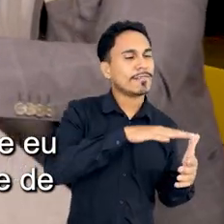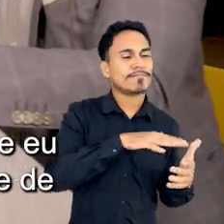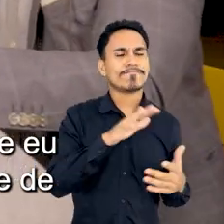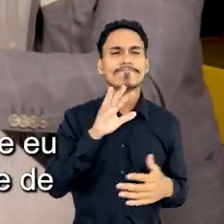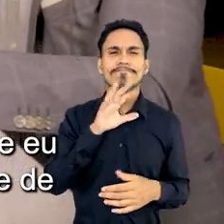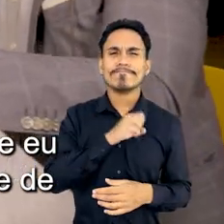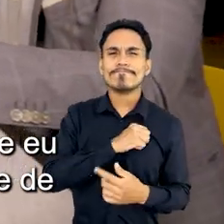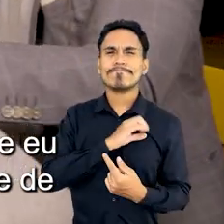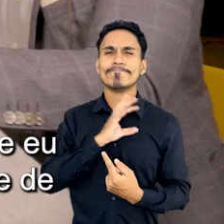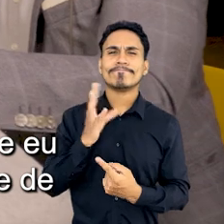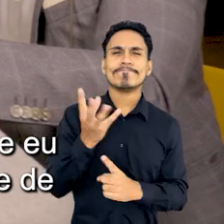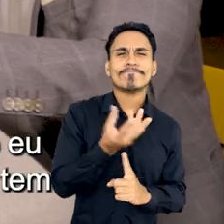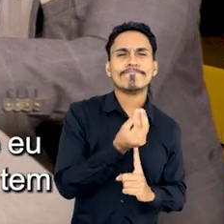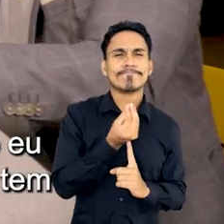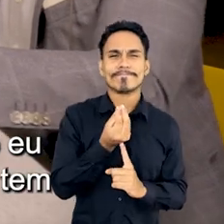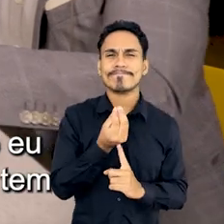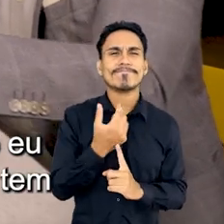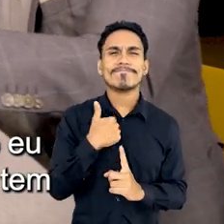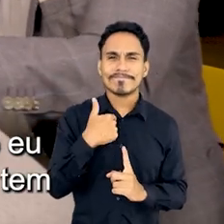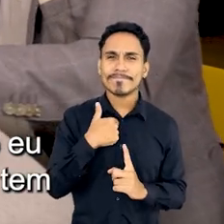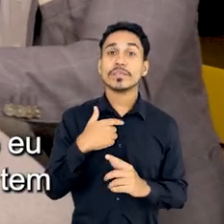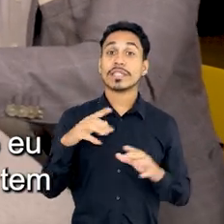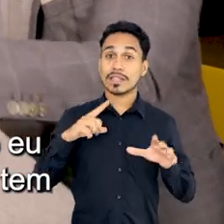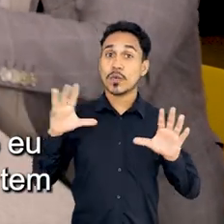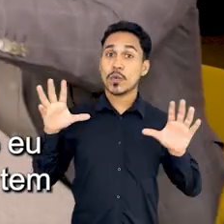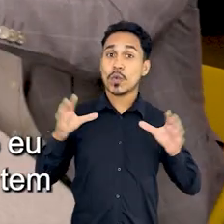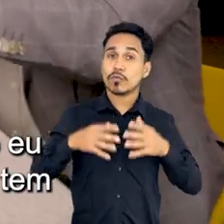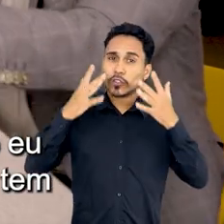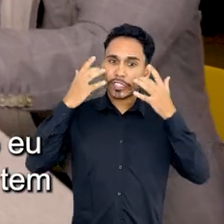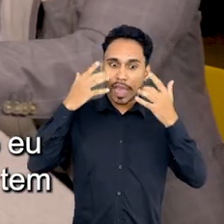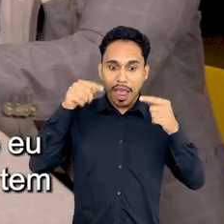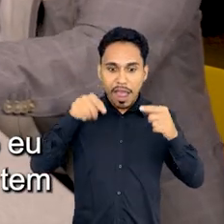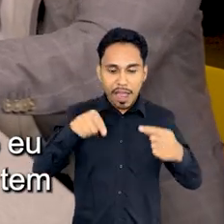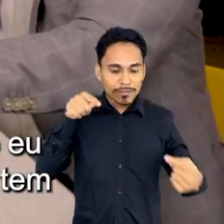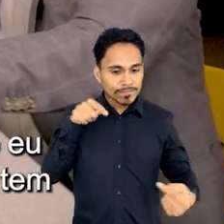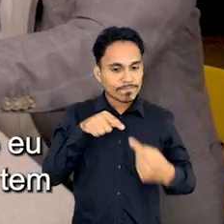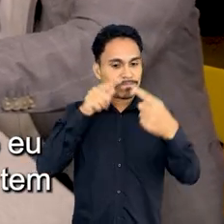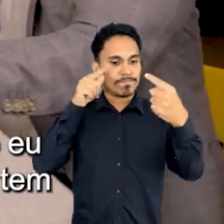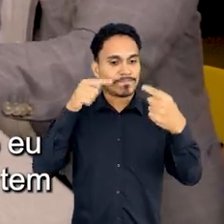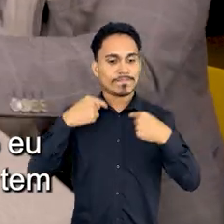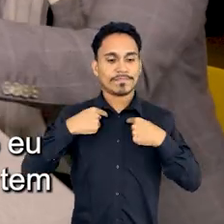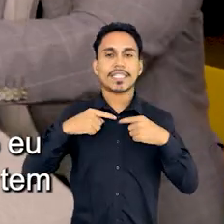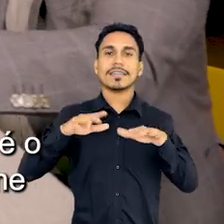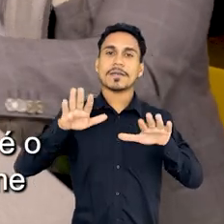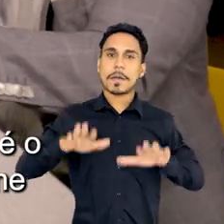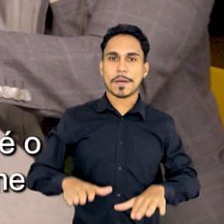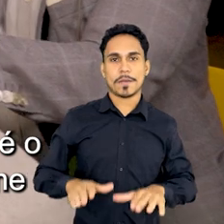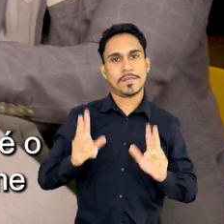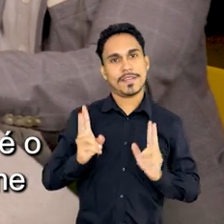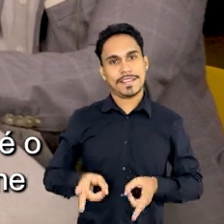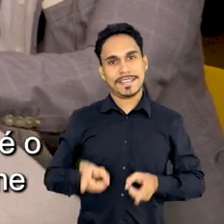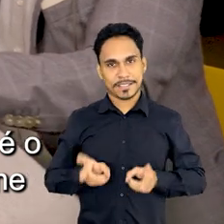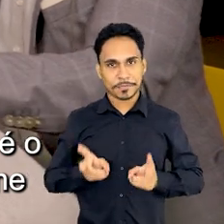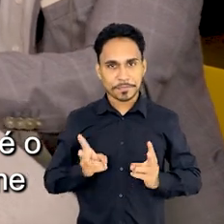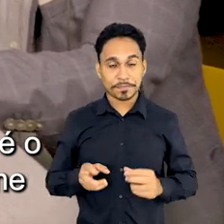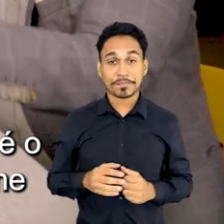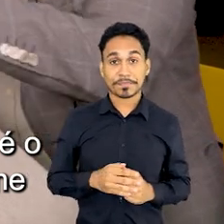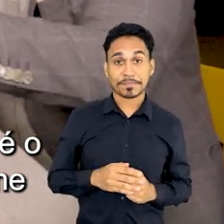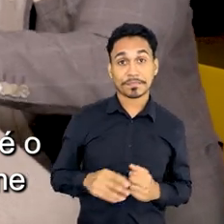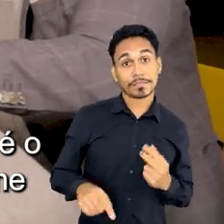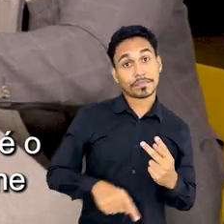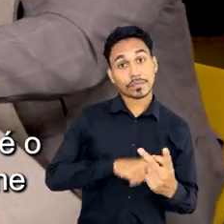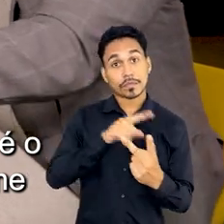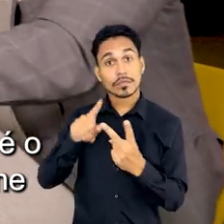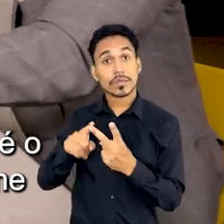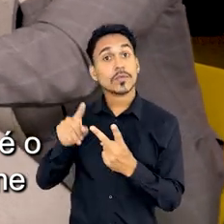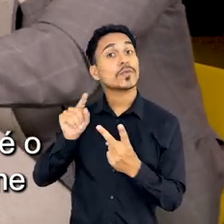adoro arte Eu adoro ler tem clube de leitura tem um grupo de teatro isso é tudo que eu preciso porque tem a minha cara E aí cada um tem o seu gosto aí entra a diversidade e